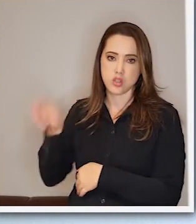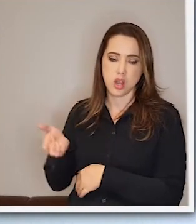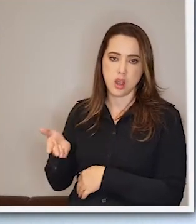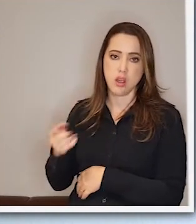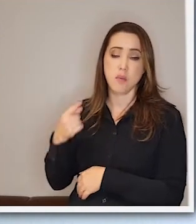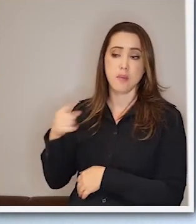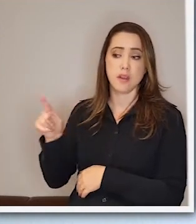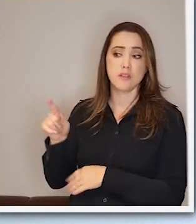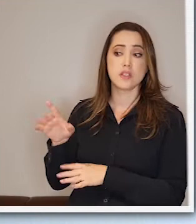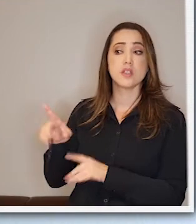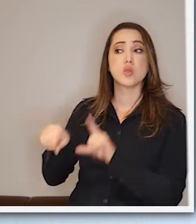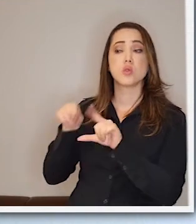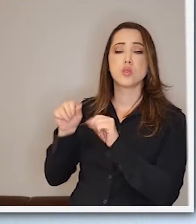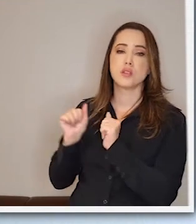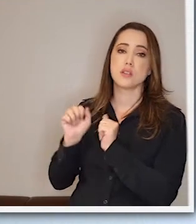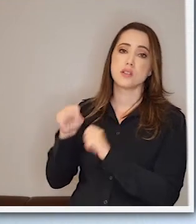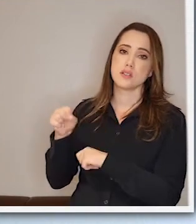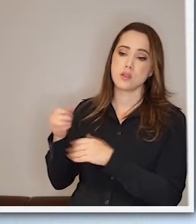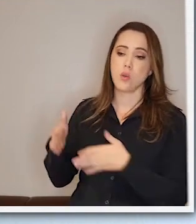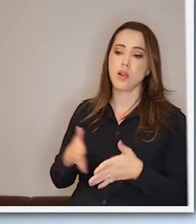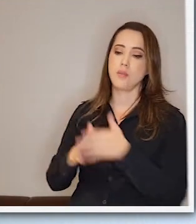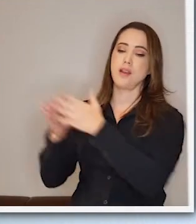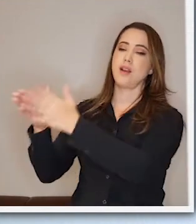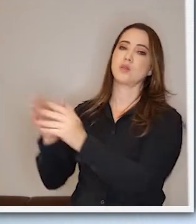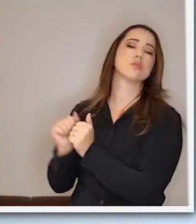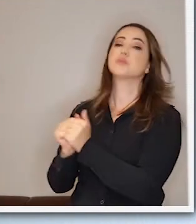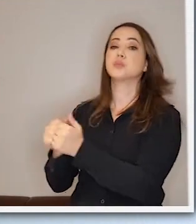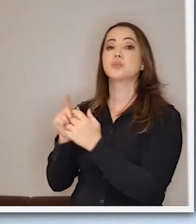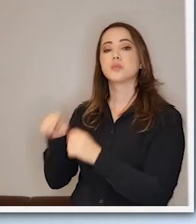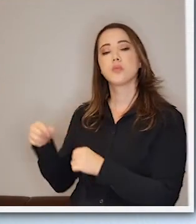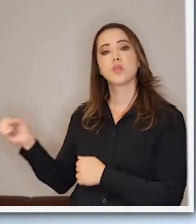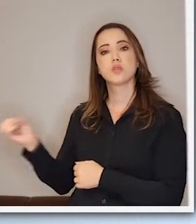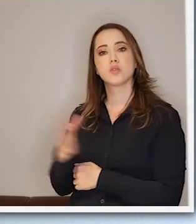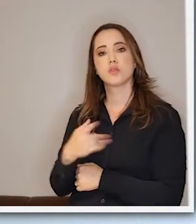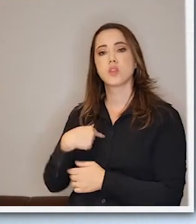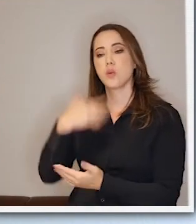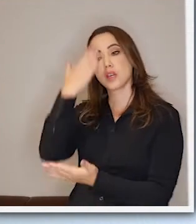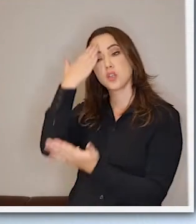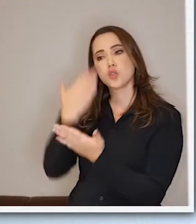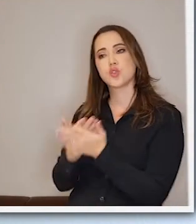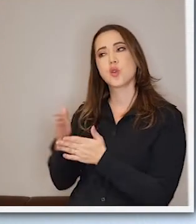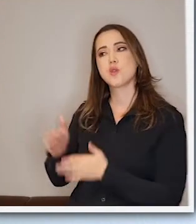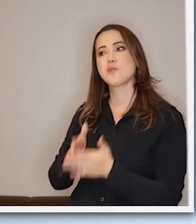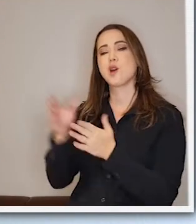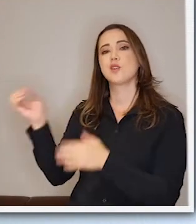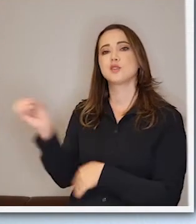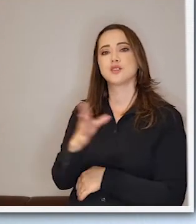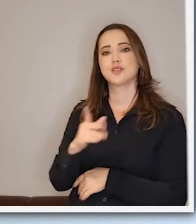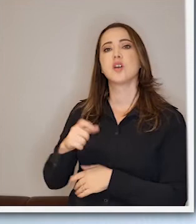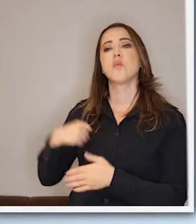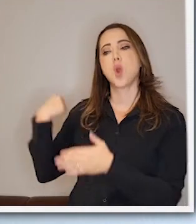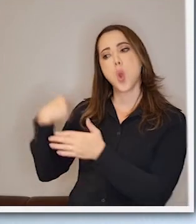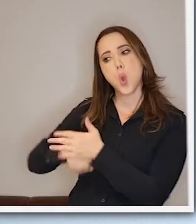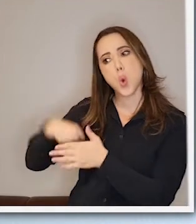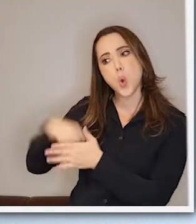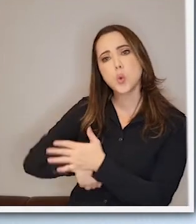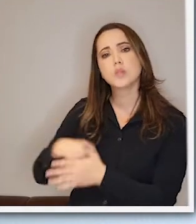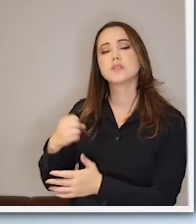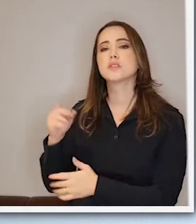que você deve ter tido essa conversa com a sua esposa para vocês decidirem nesse caminhar